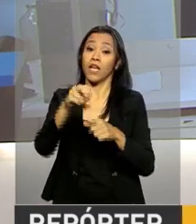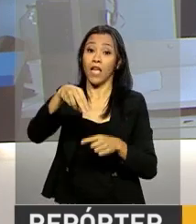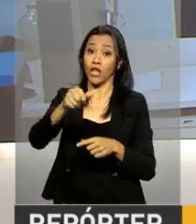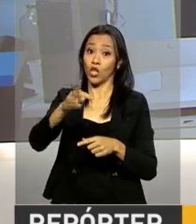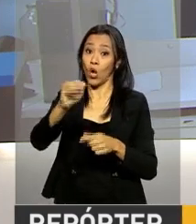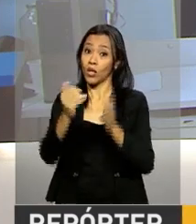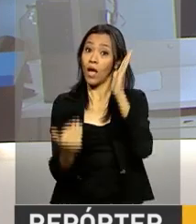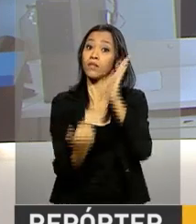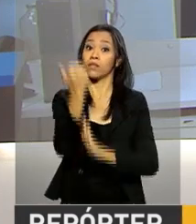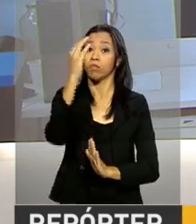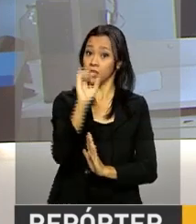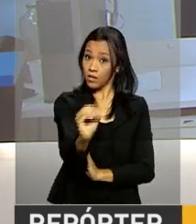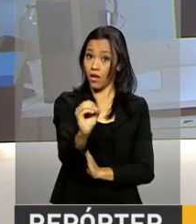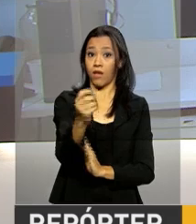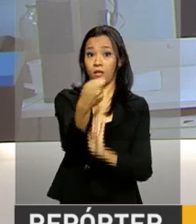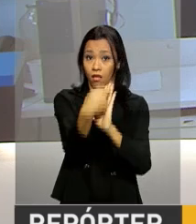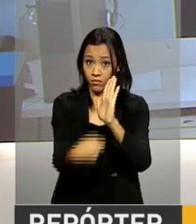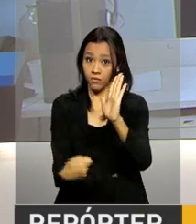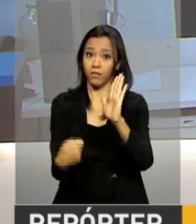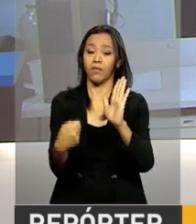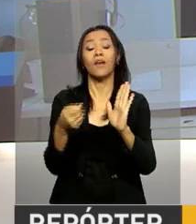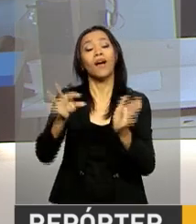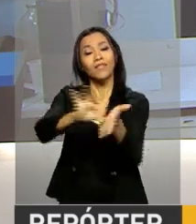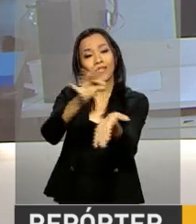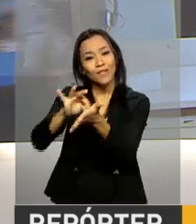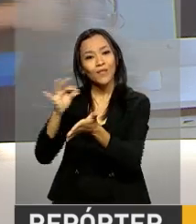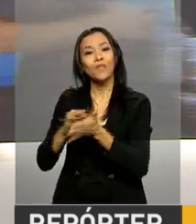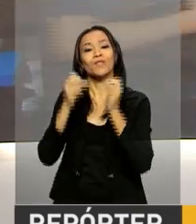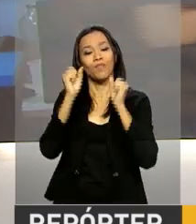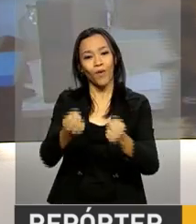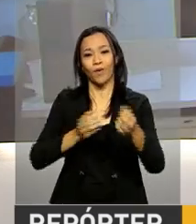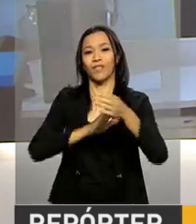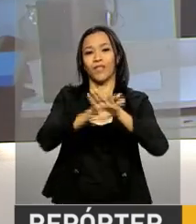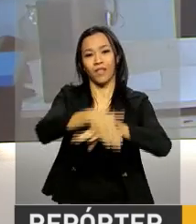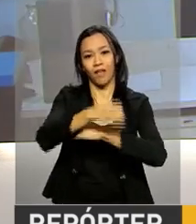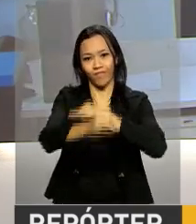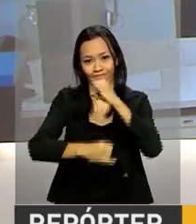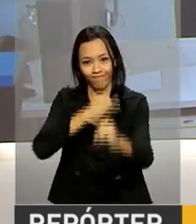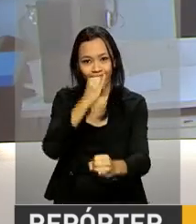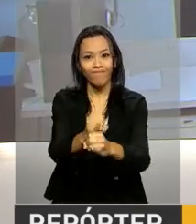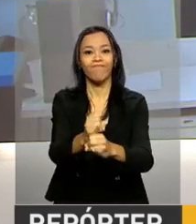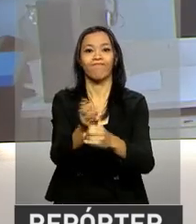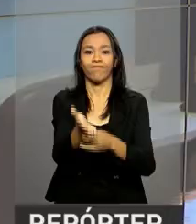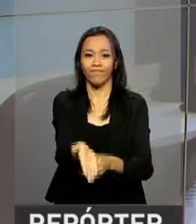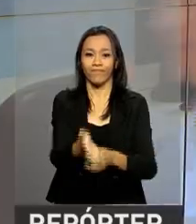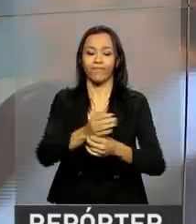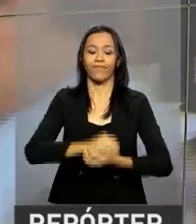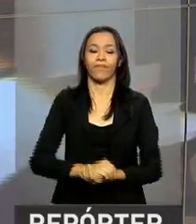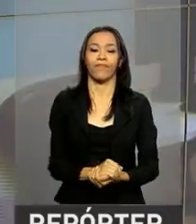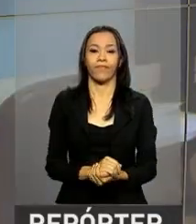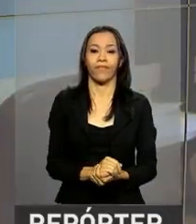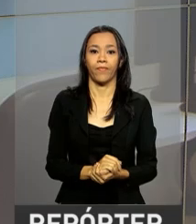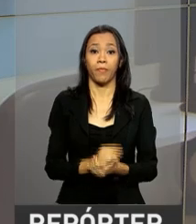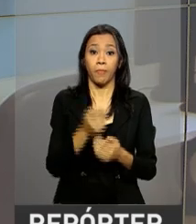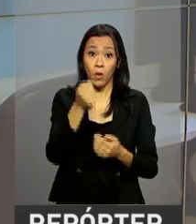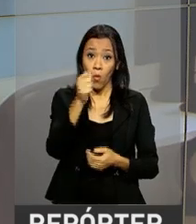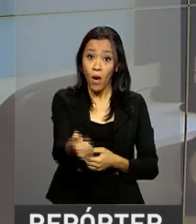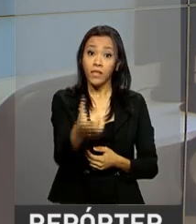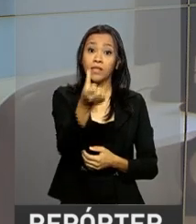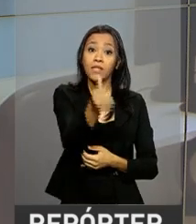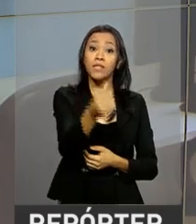de zero na redação as inscrições devem ser feitas na página do czu na internet quase